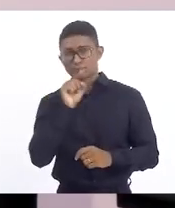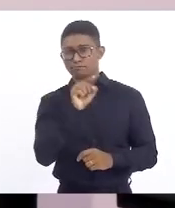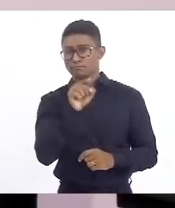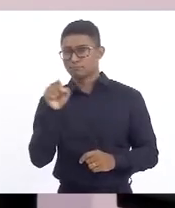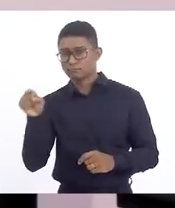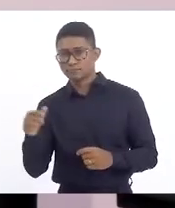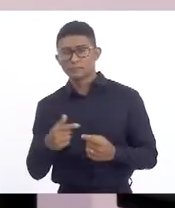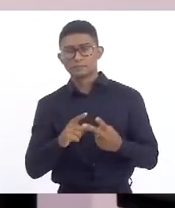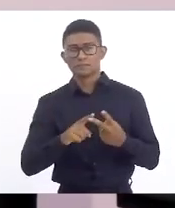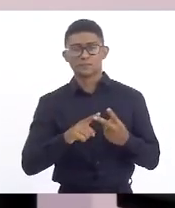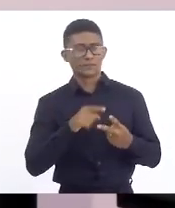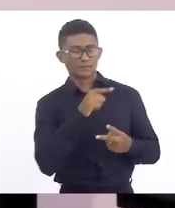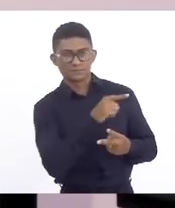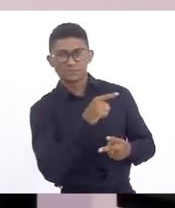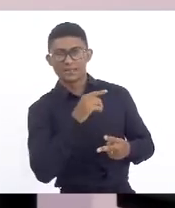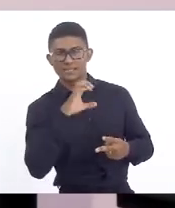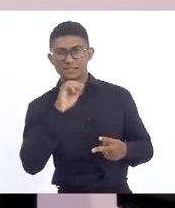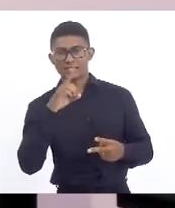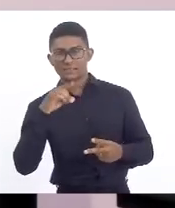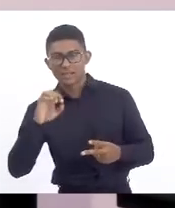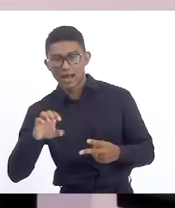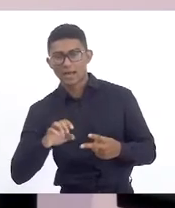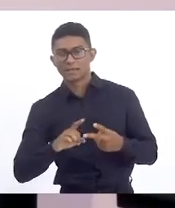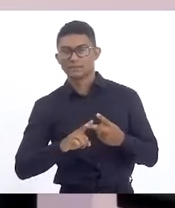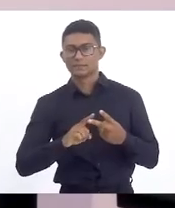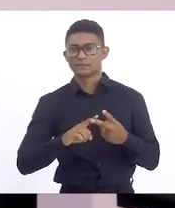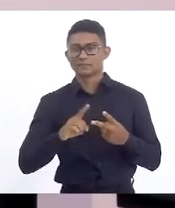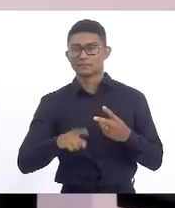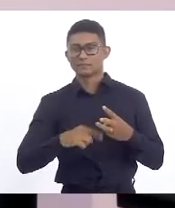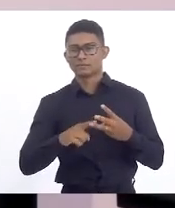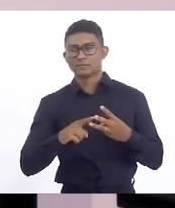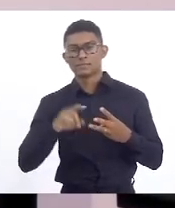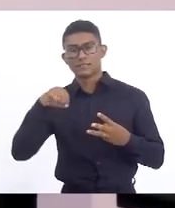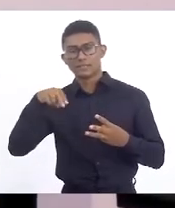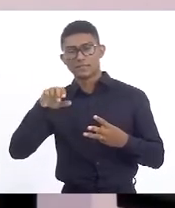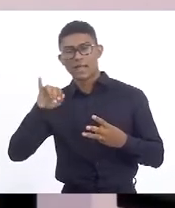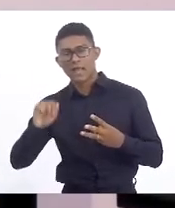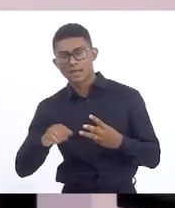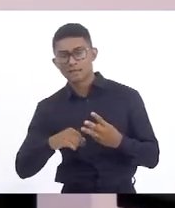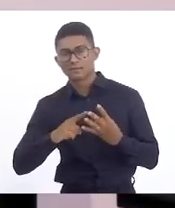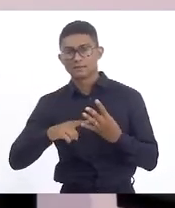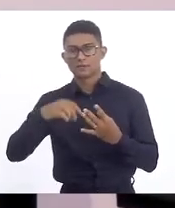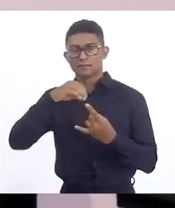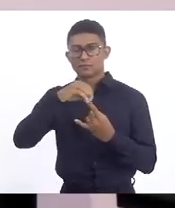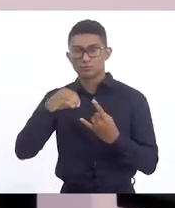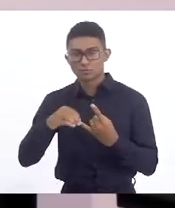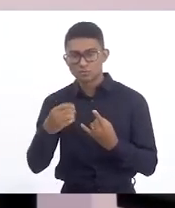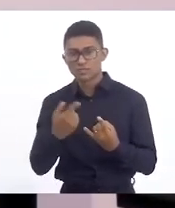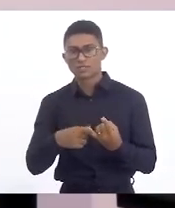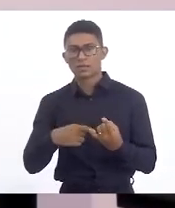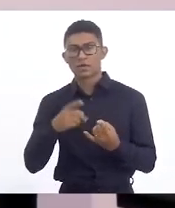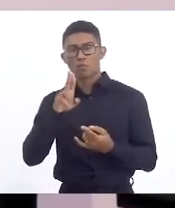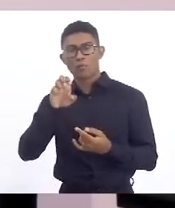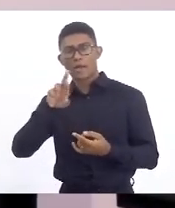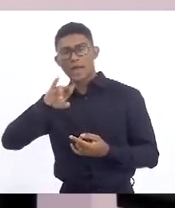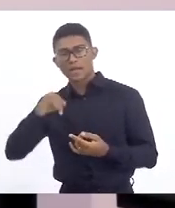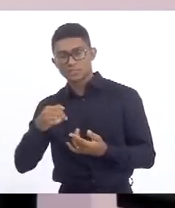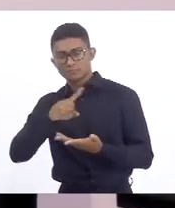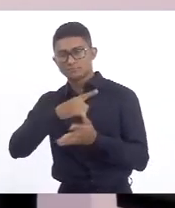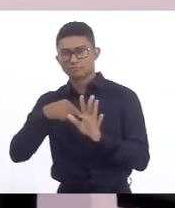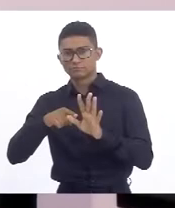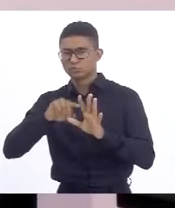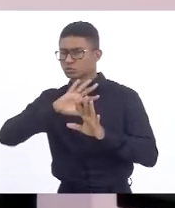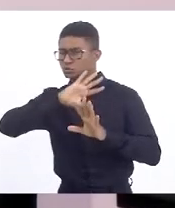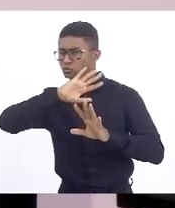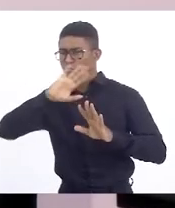a SEDAI, e também a CEAS, INEA, Fiocruz e UERJ. Nós criamos um grupo de trabalho, o secretário